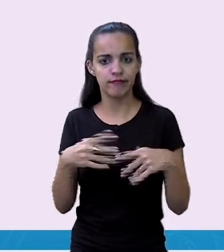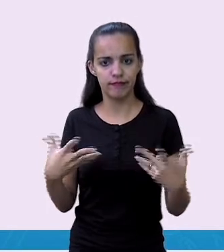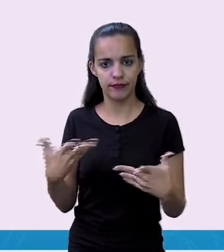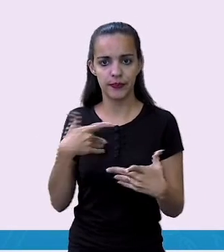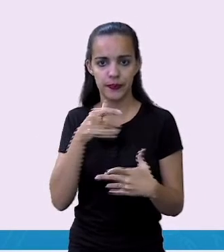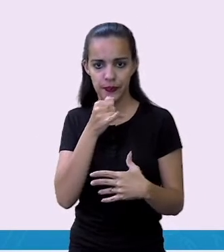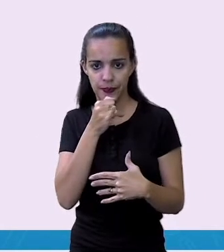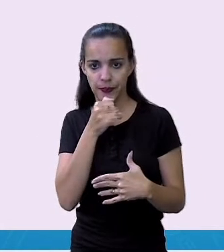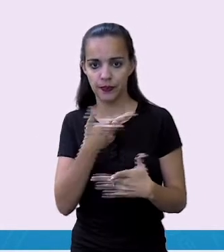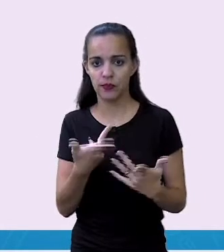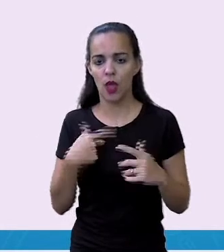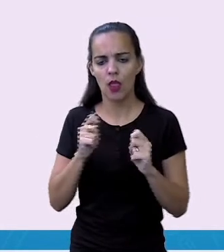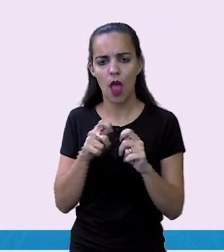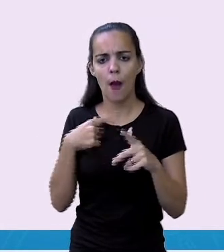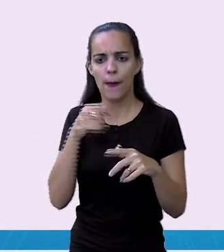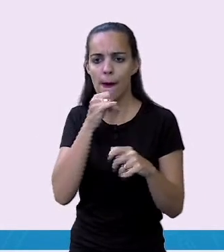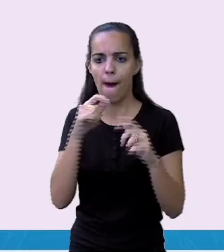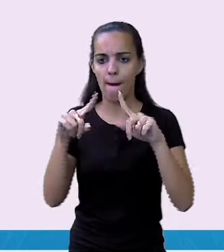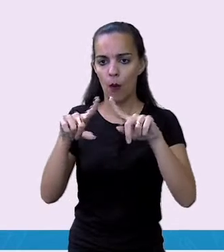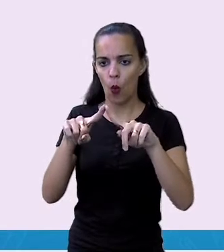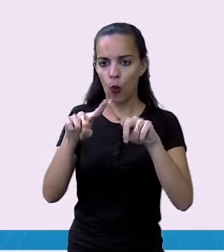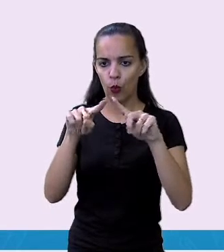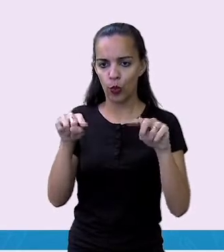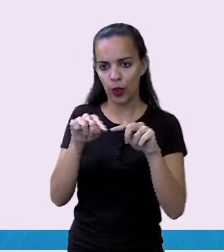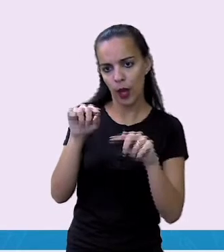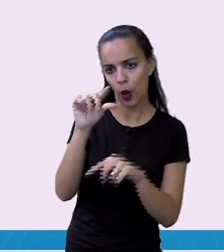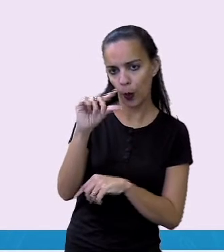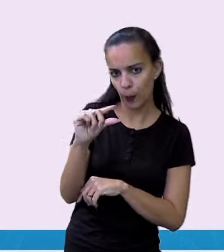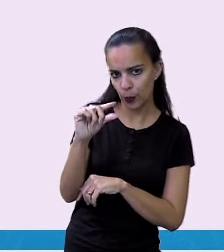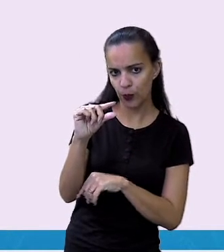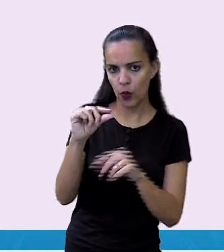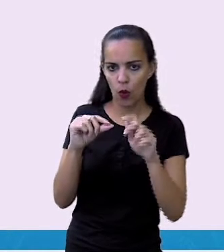são essas? Nós vamos descobrir. Vamos lá.